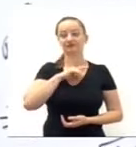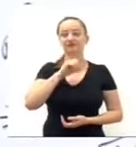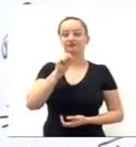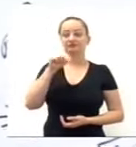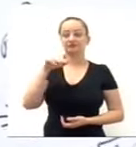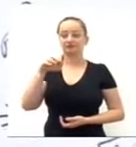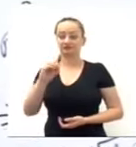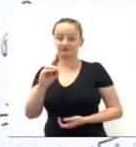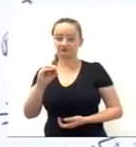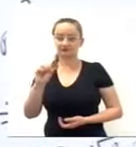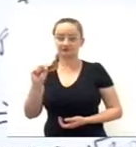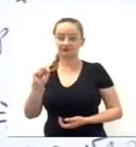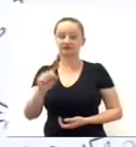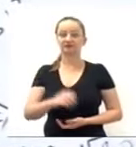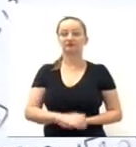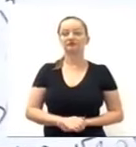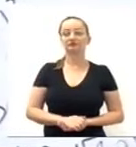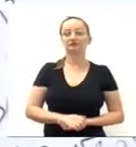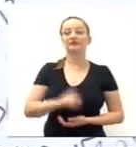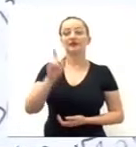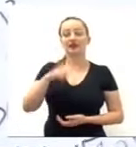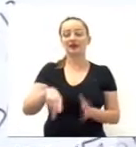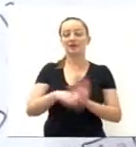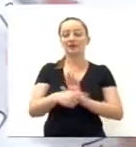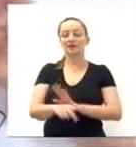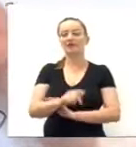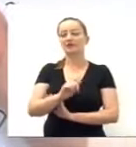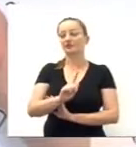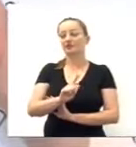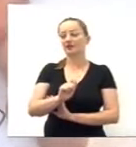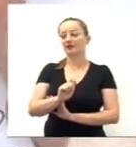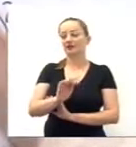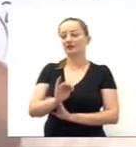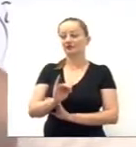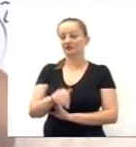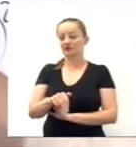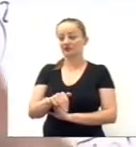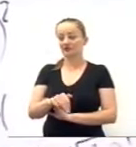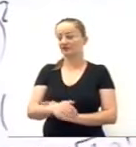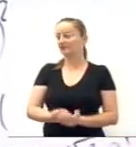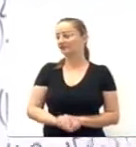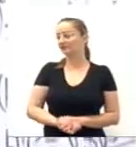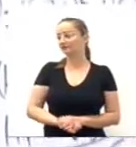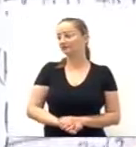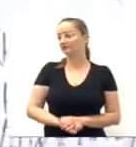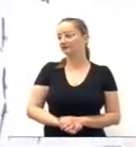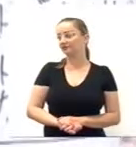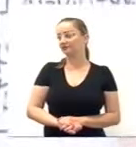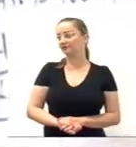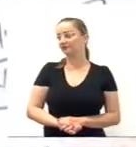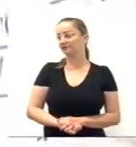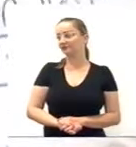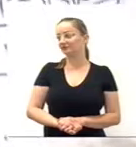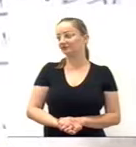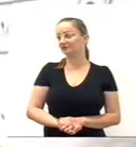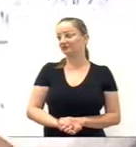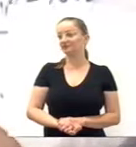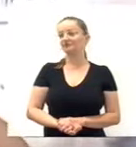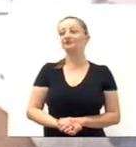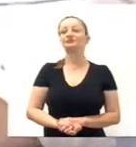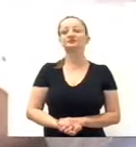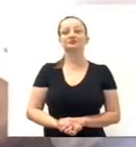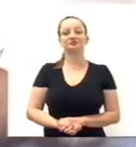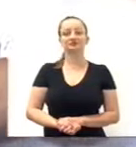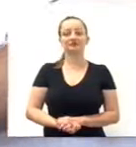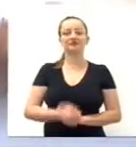né? Senos é em latim, tá? Então, eu estou calculando a medida desse ângulo. Então, senos de 45